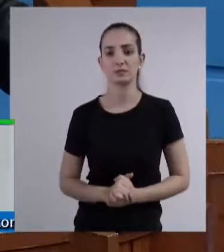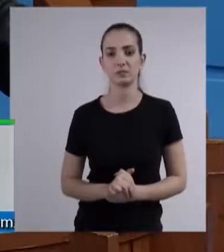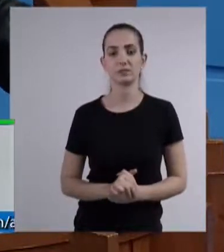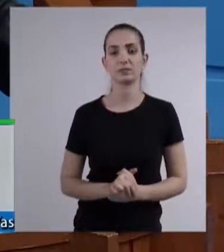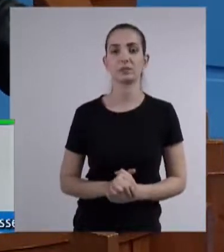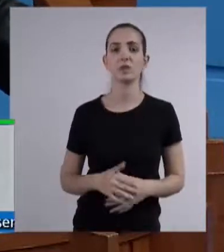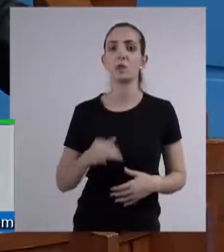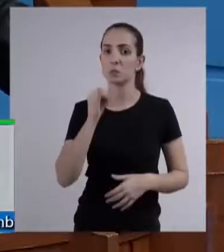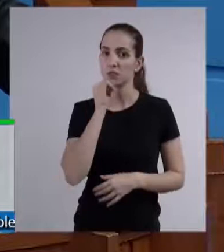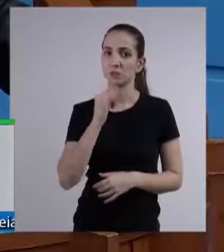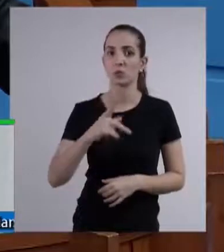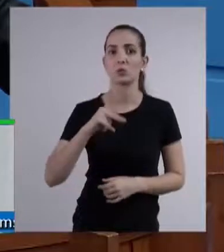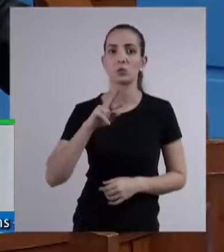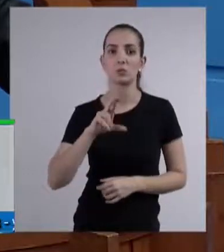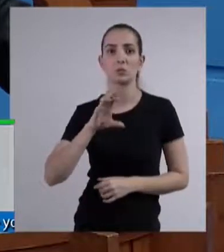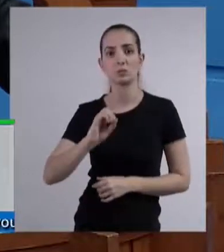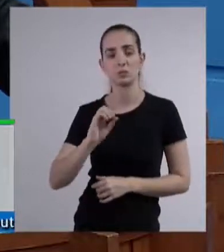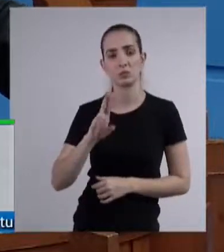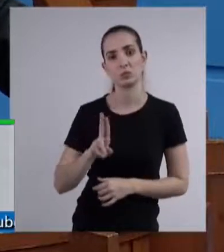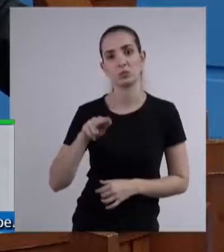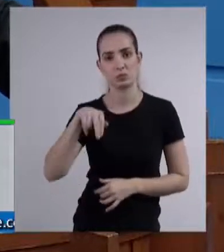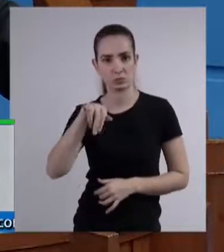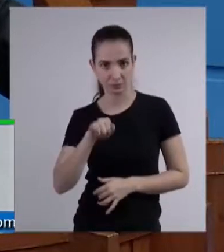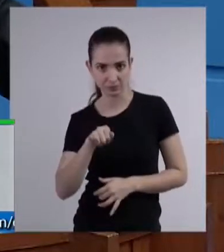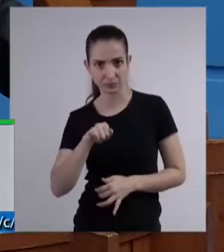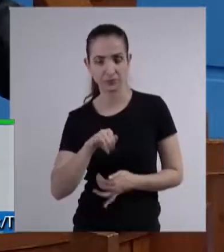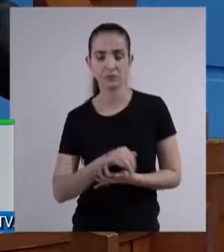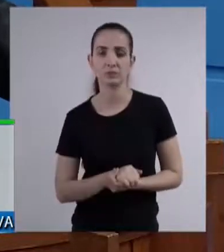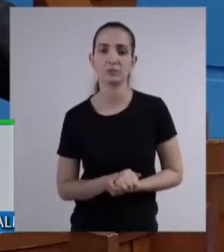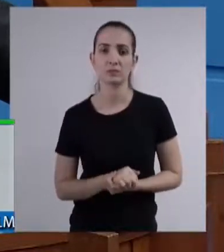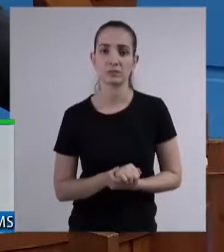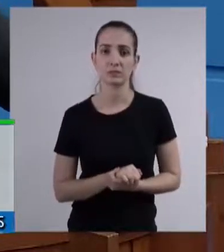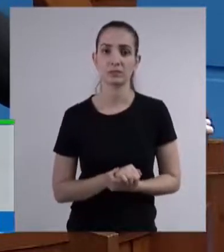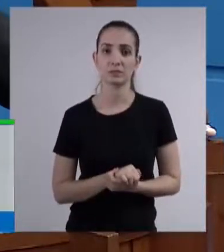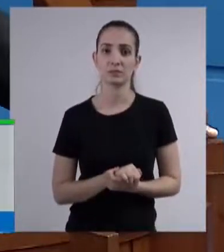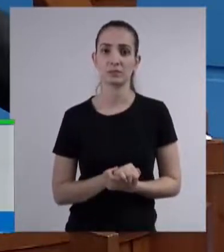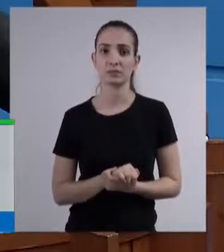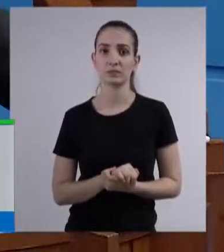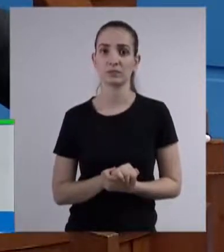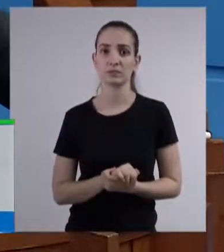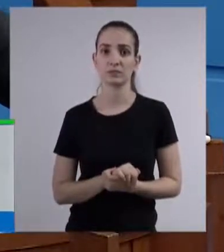O ProUni fez com que